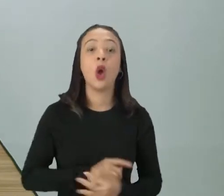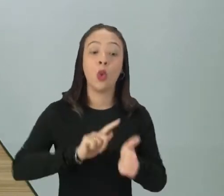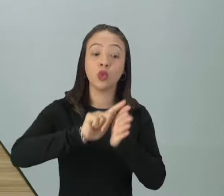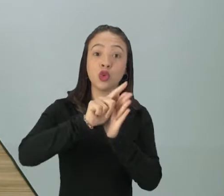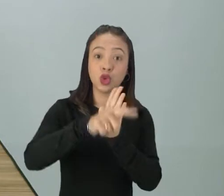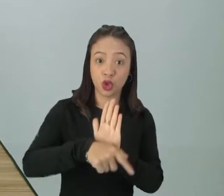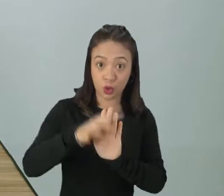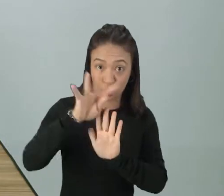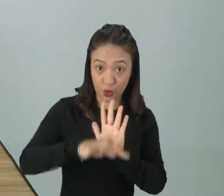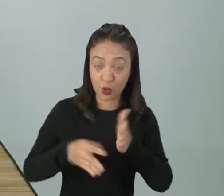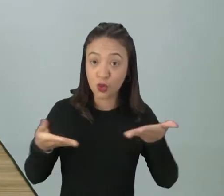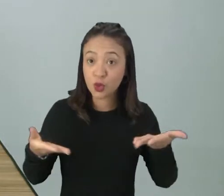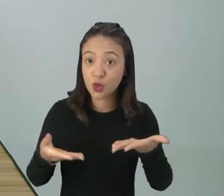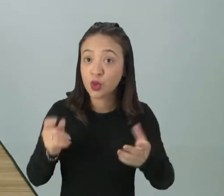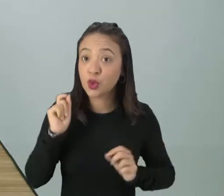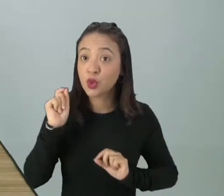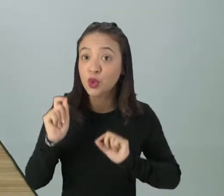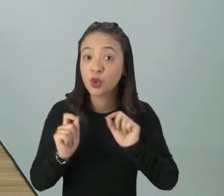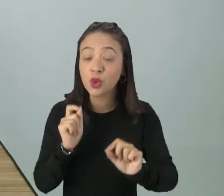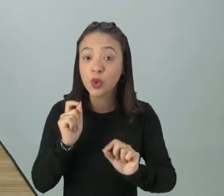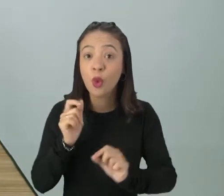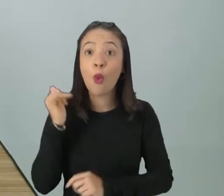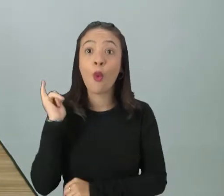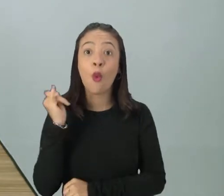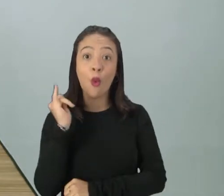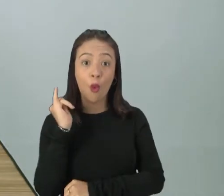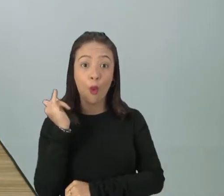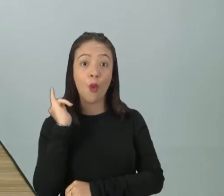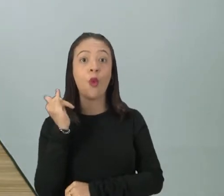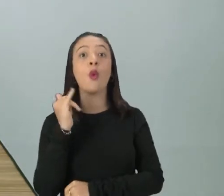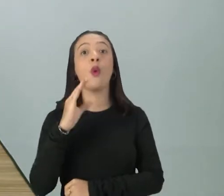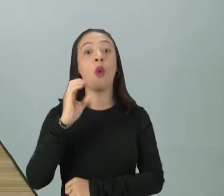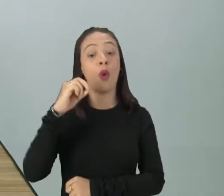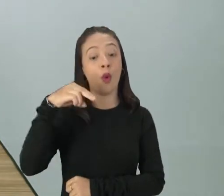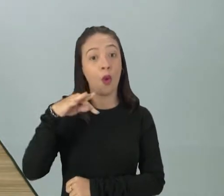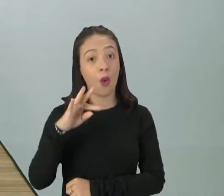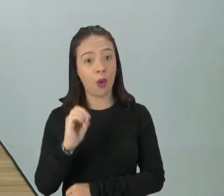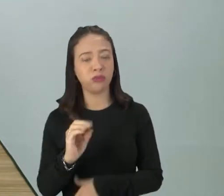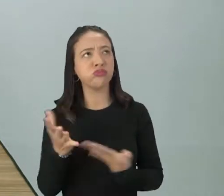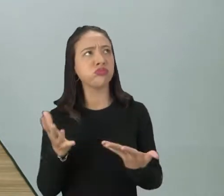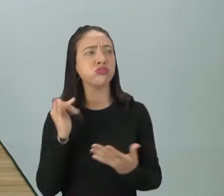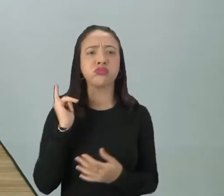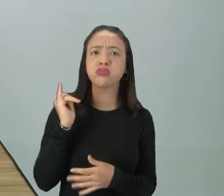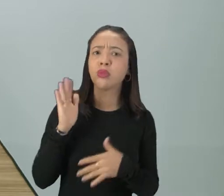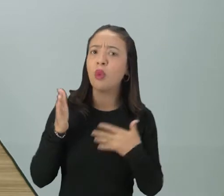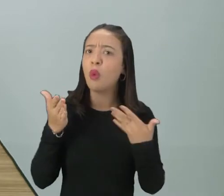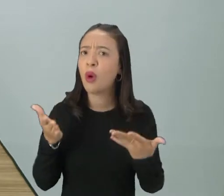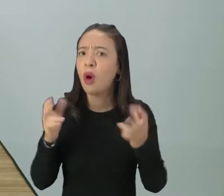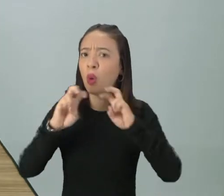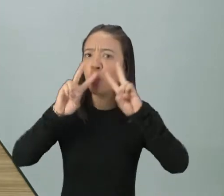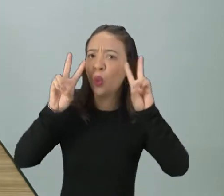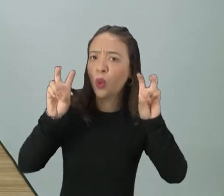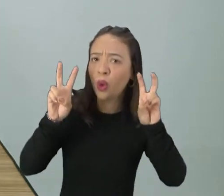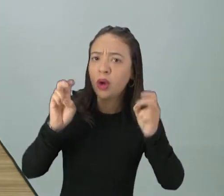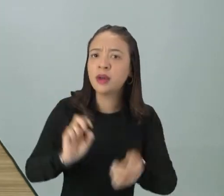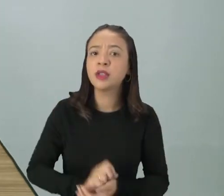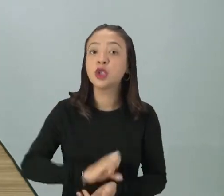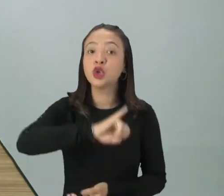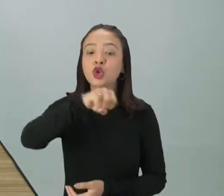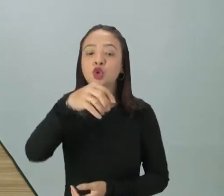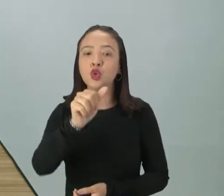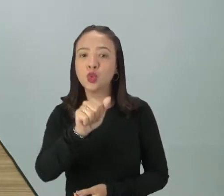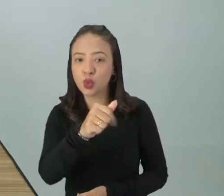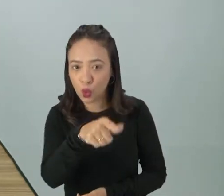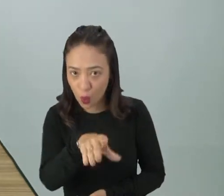textual? Conto, isso mesmo, muito bem! Qual é esse conto? Qual é o título dele? João e